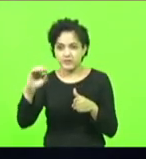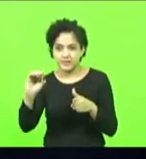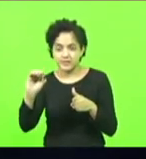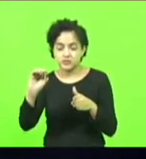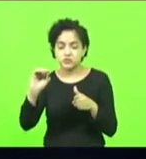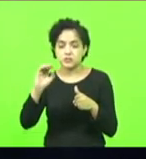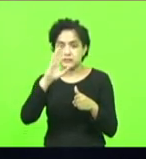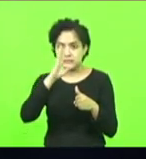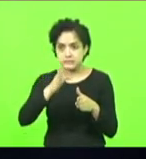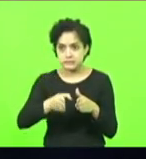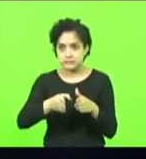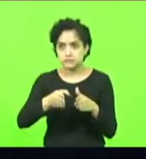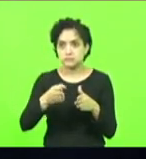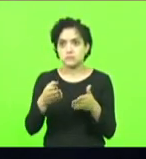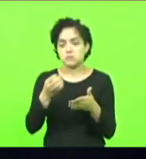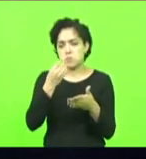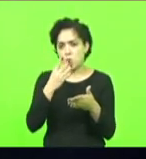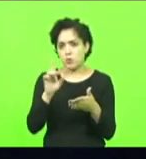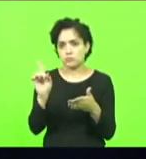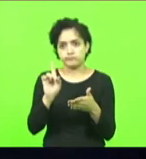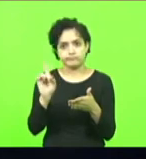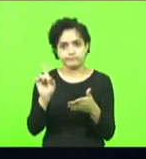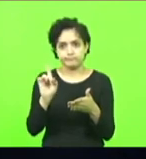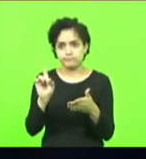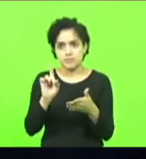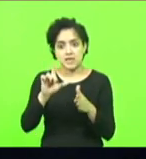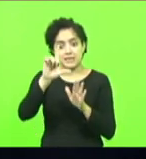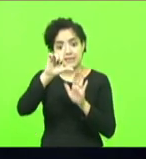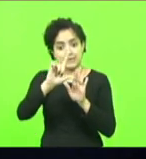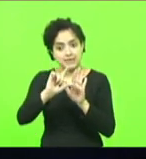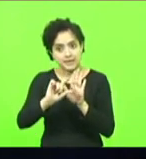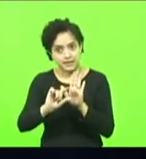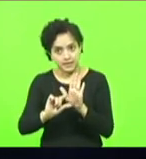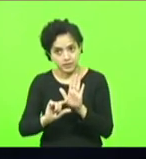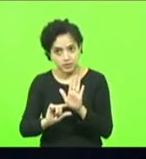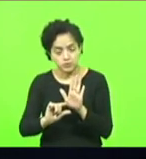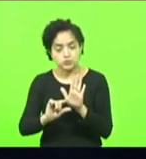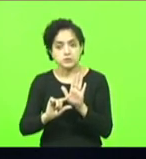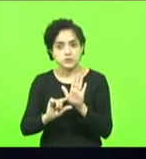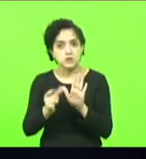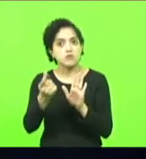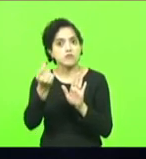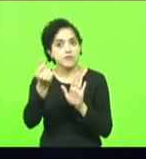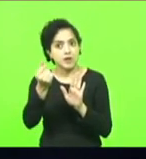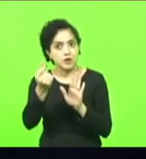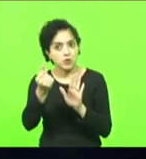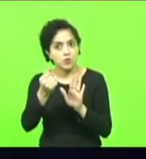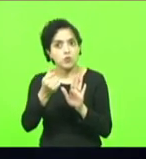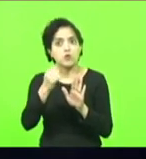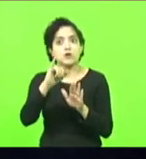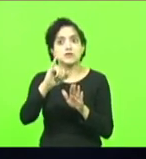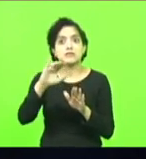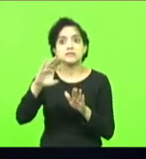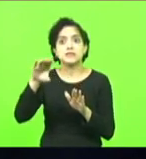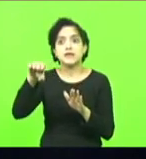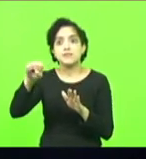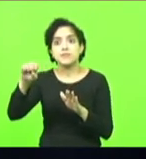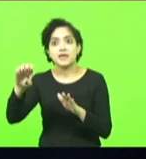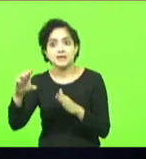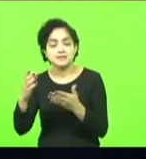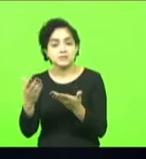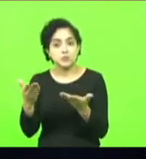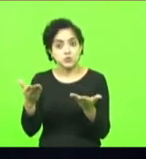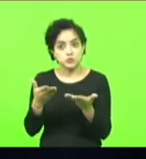Coisa boa. Coisa boa, não. Ele tem que reduzir o valor que é cobrado do ICMS. Por isso que